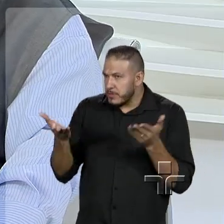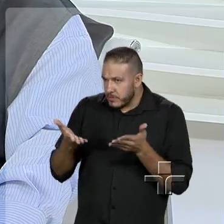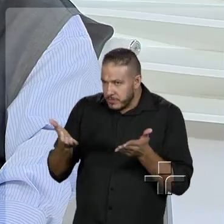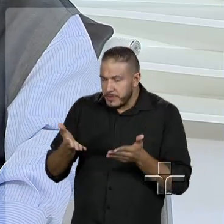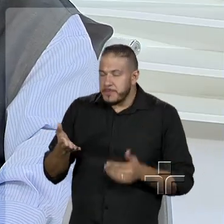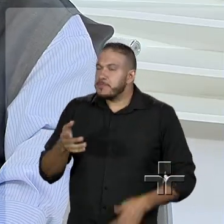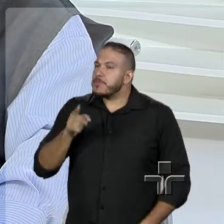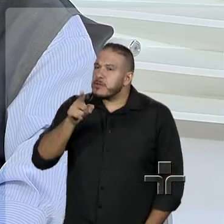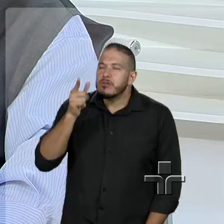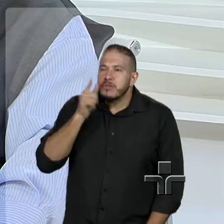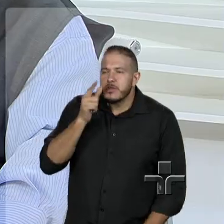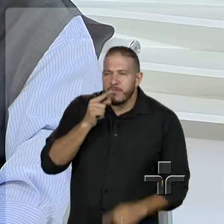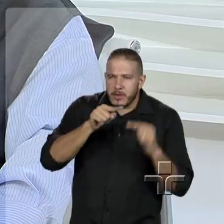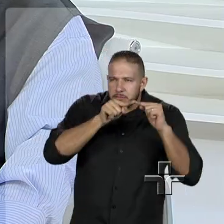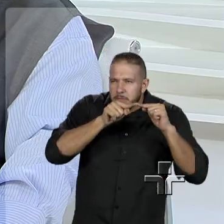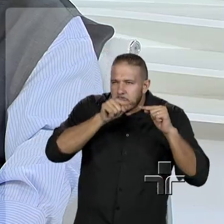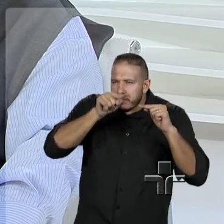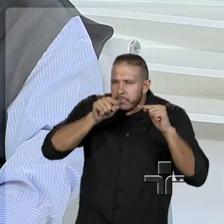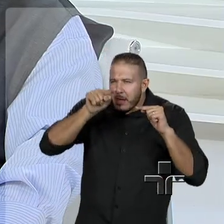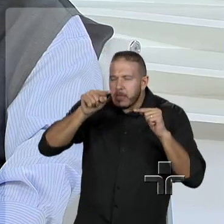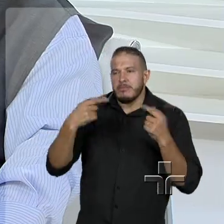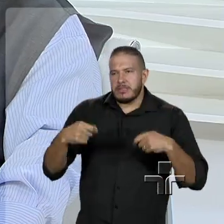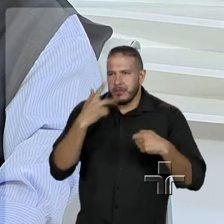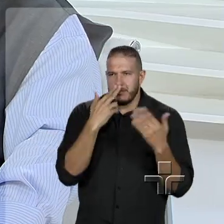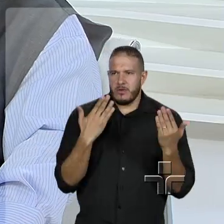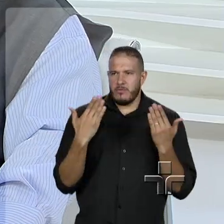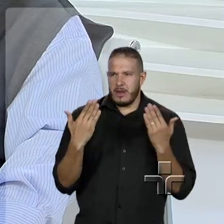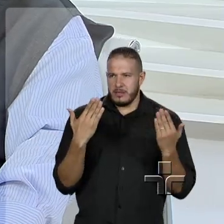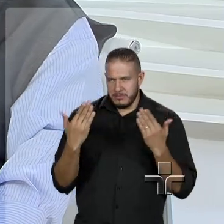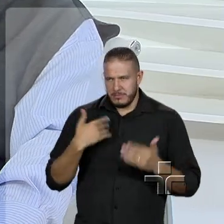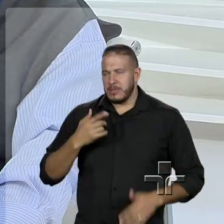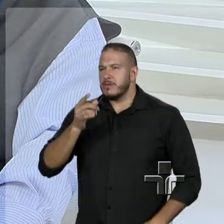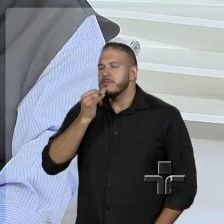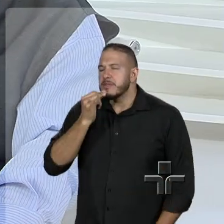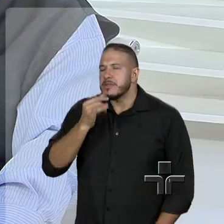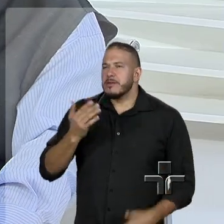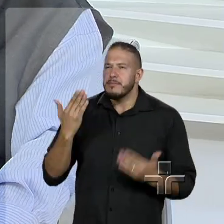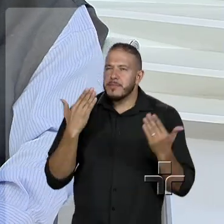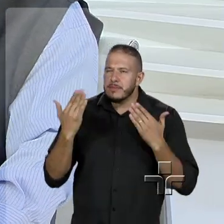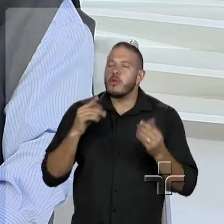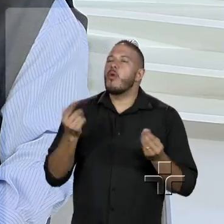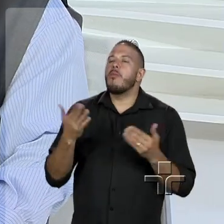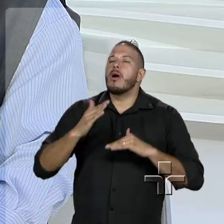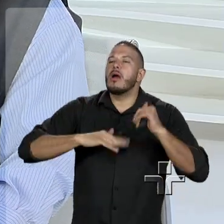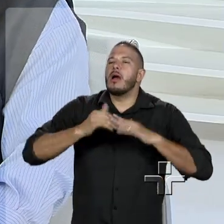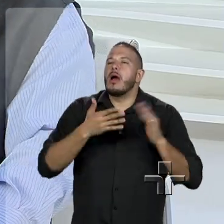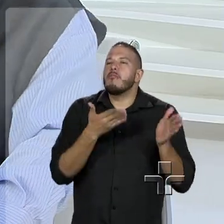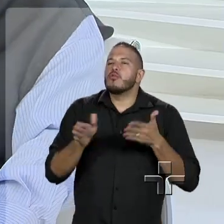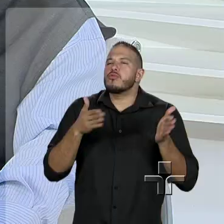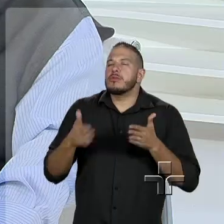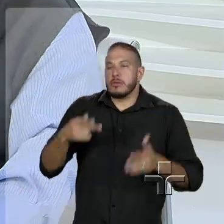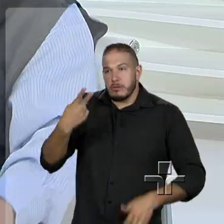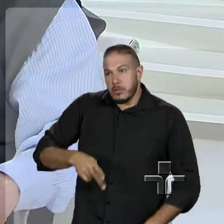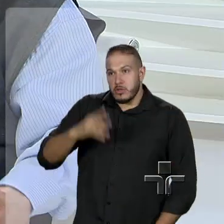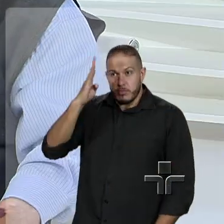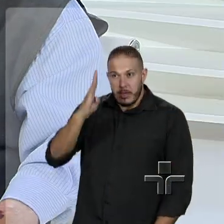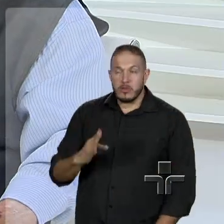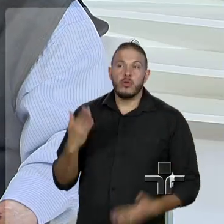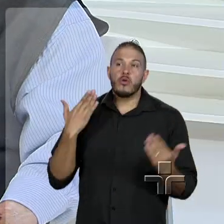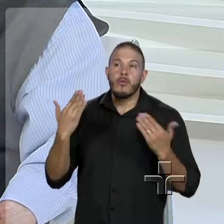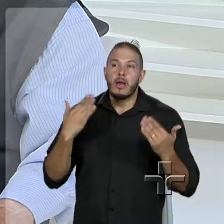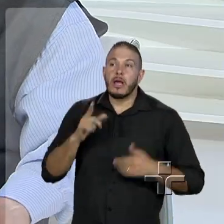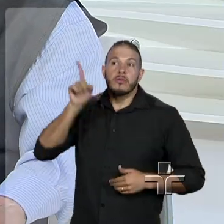para você medir crescimento, precisa uma comparação. Você pedir, médico, qual é a produtividade do brasileiro com relação à